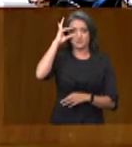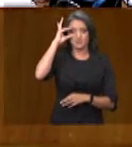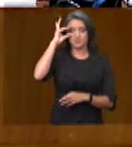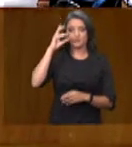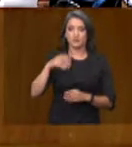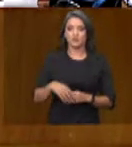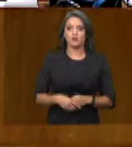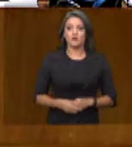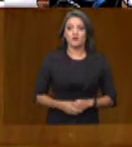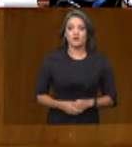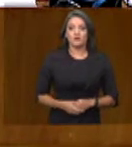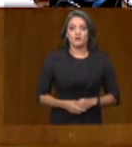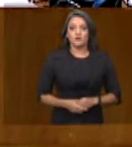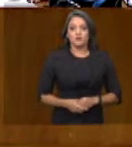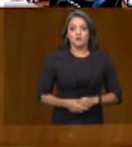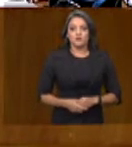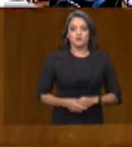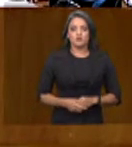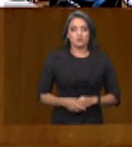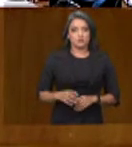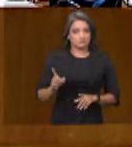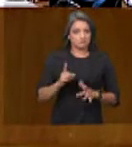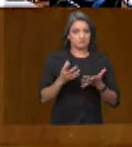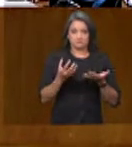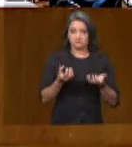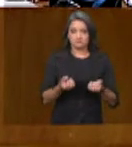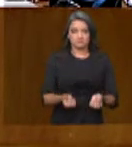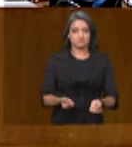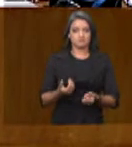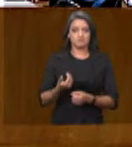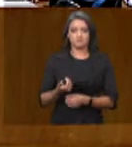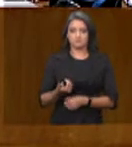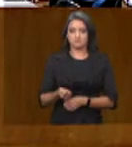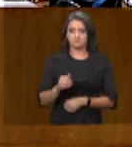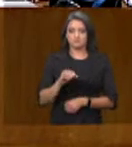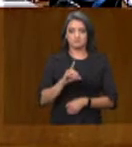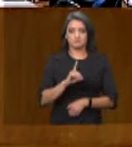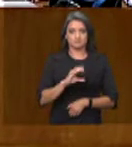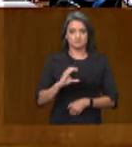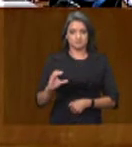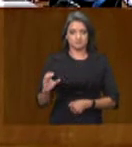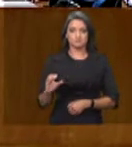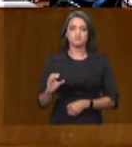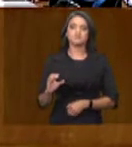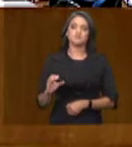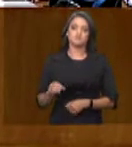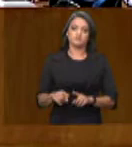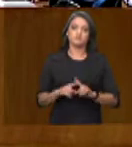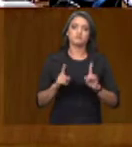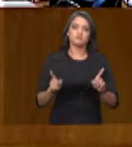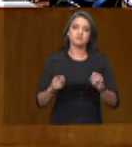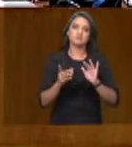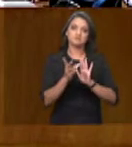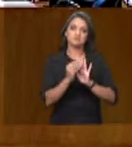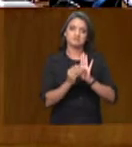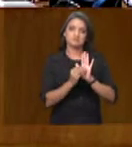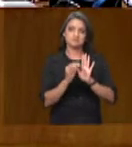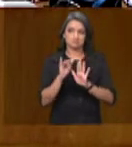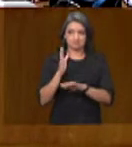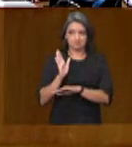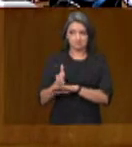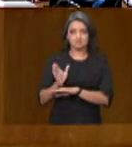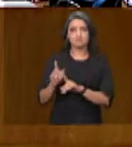que não conhece da ação pelo acolhimento das preliminares mas no mérito caso